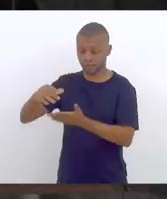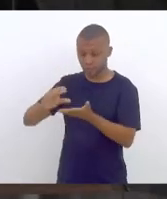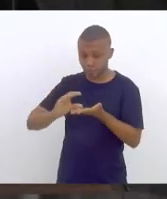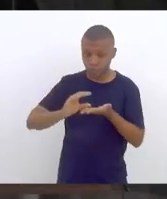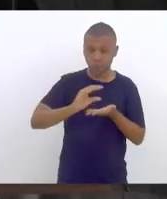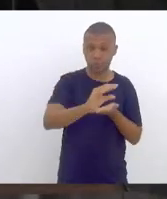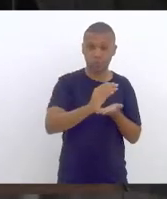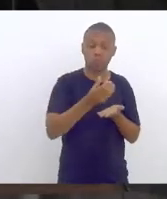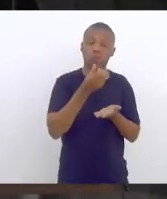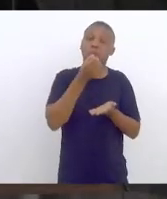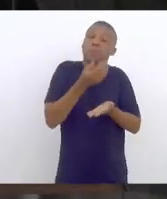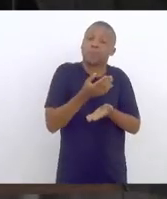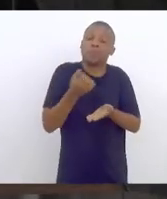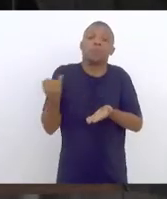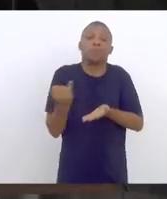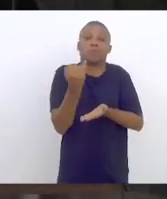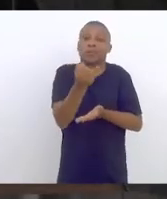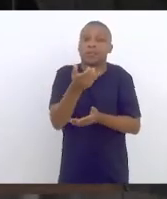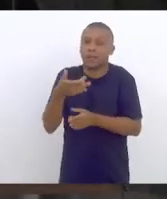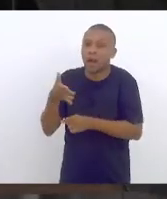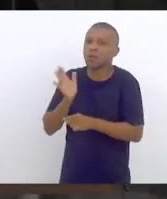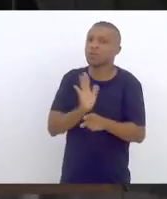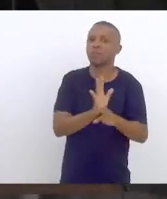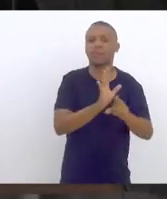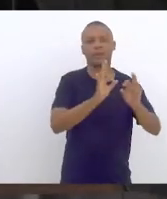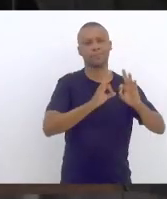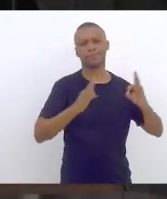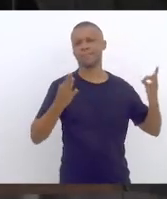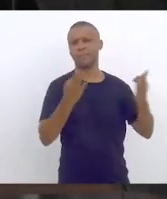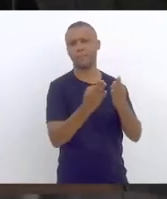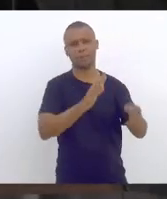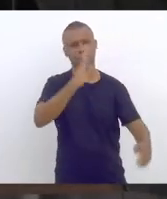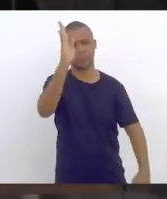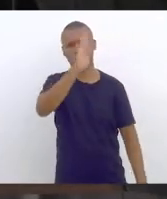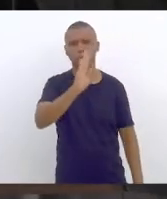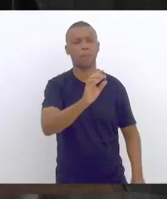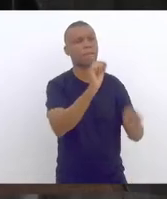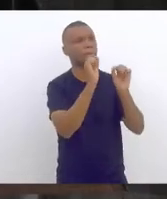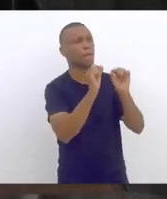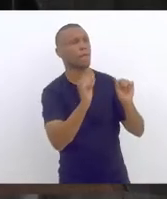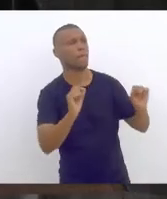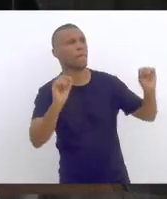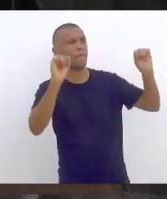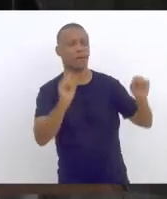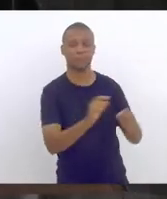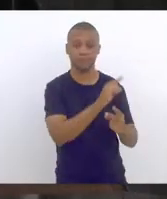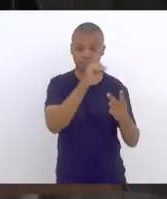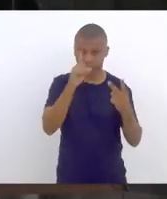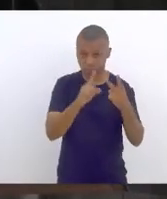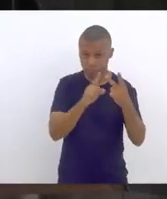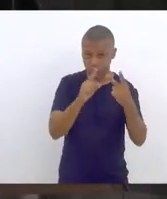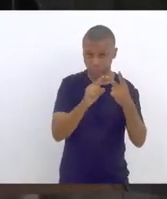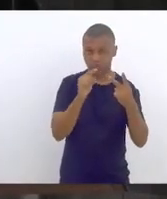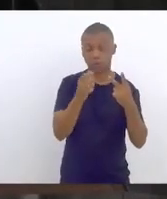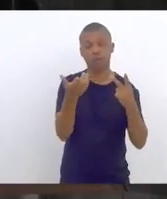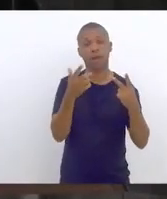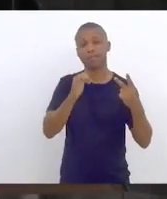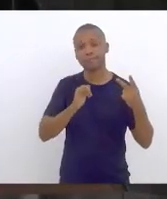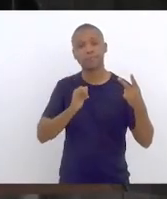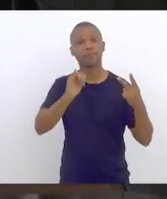para milhões de famílias brasileiras Então esse é o primeiro elemento segundo tópico que eu quero aqui ressaltar